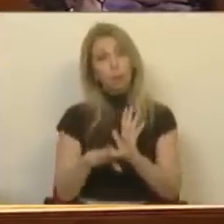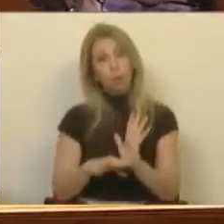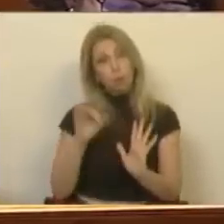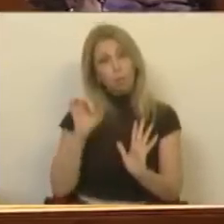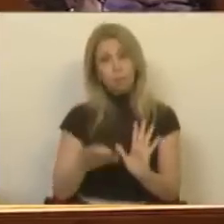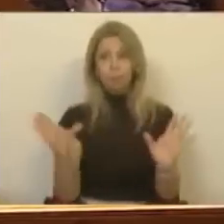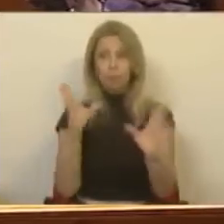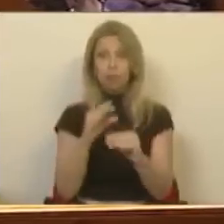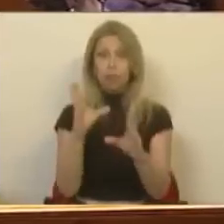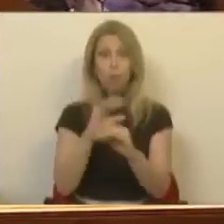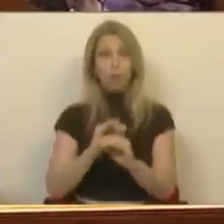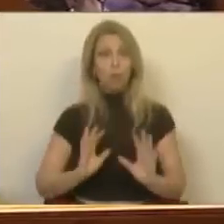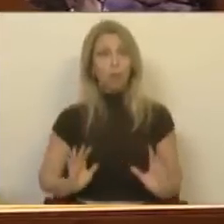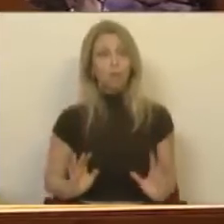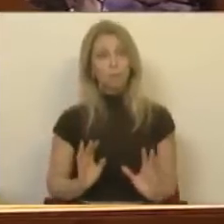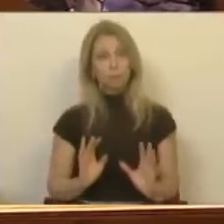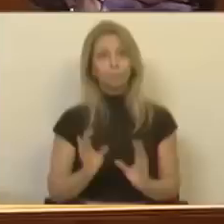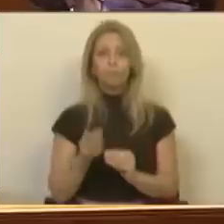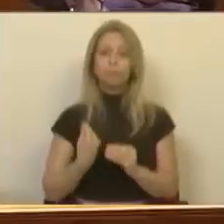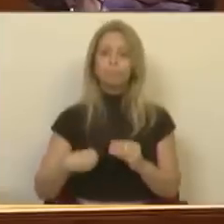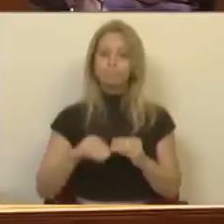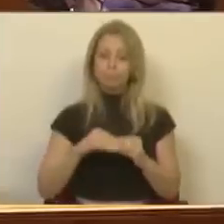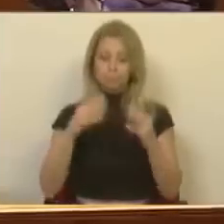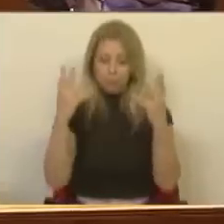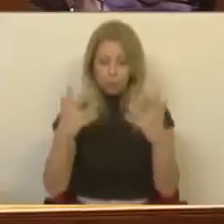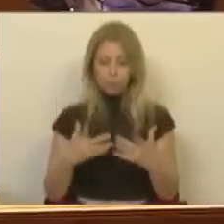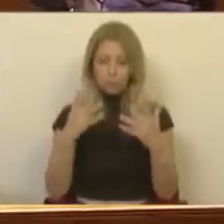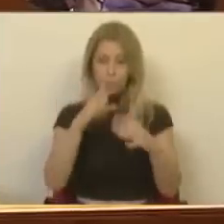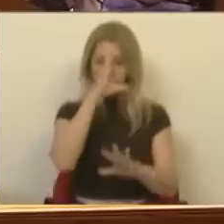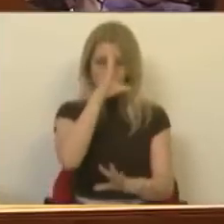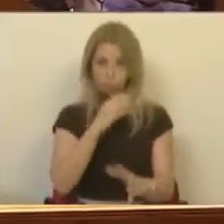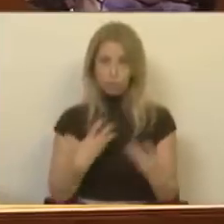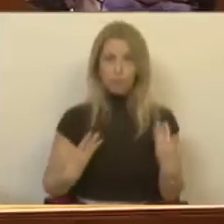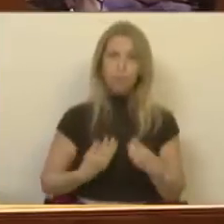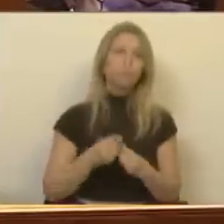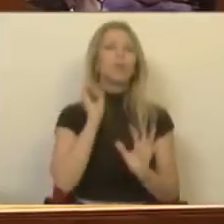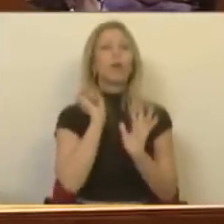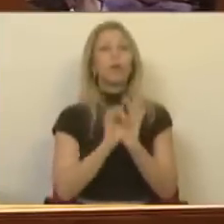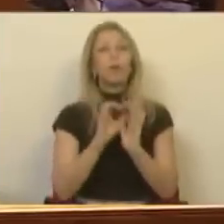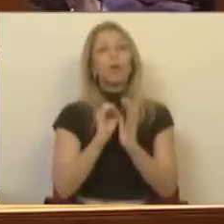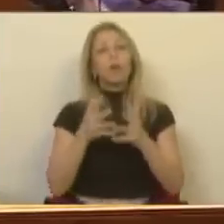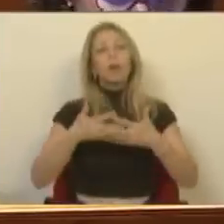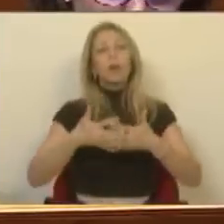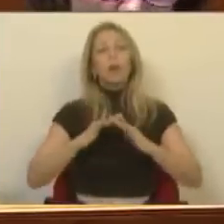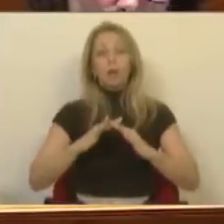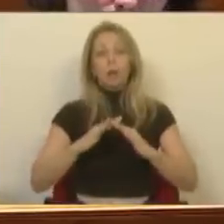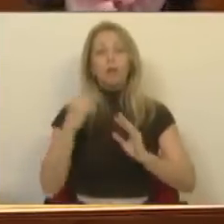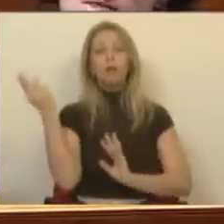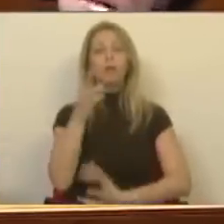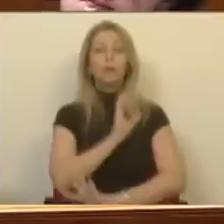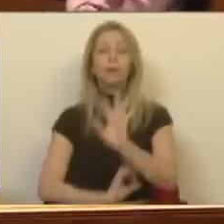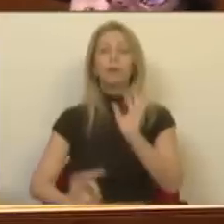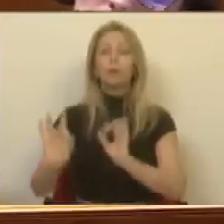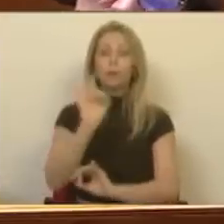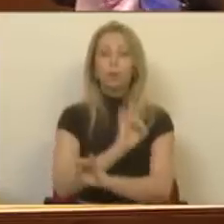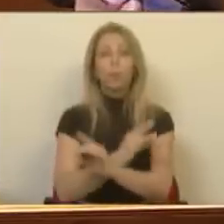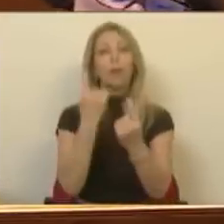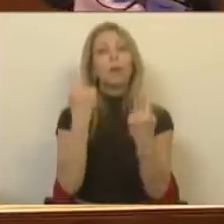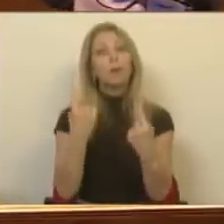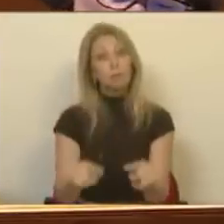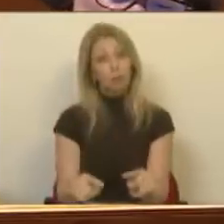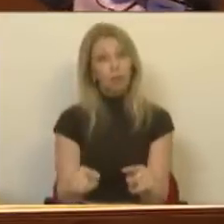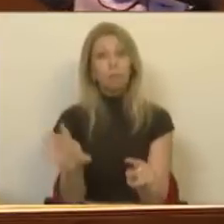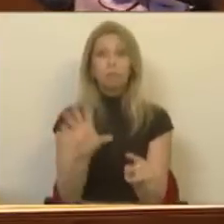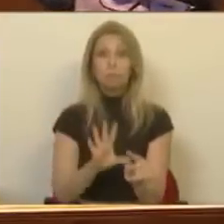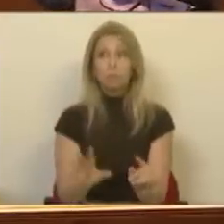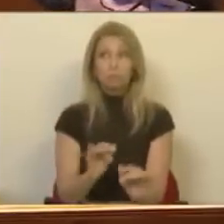extraordinária que a creche ao orçamento de estado que a creche aos Fundos estruturais da União Europeia que têm em princípio de